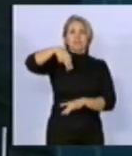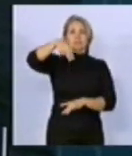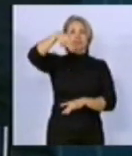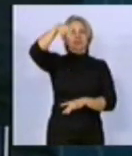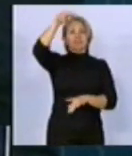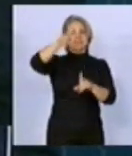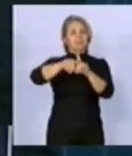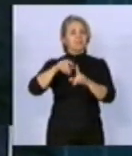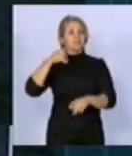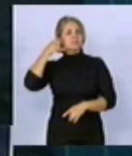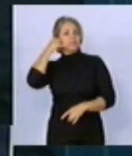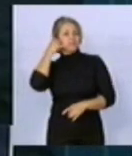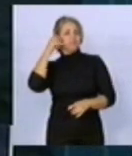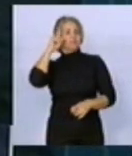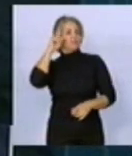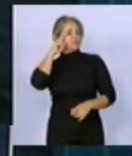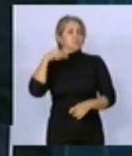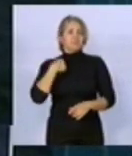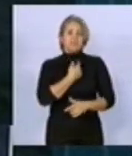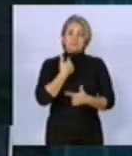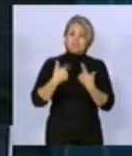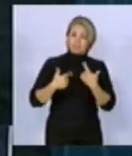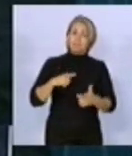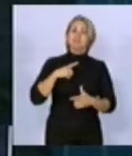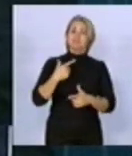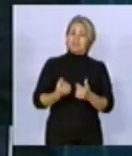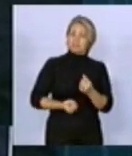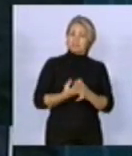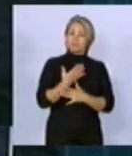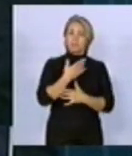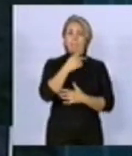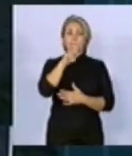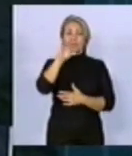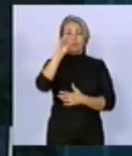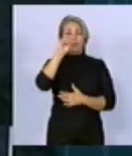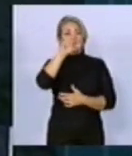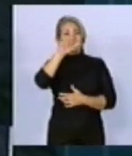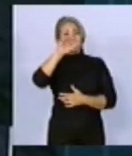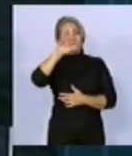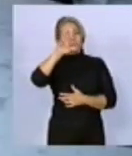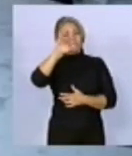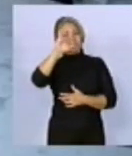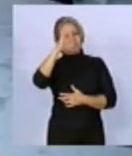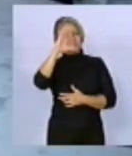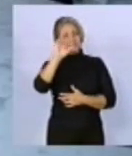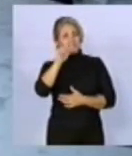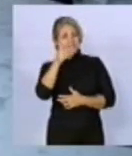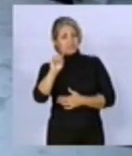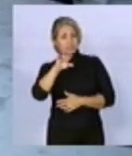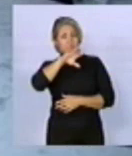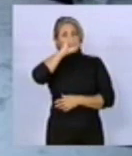então a nossa actividade que causa poluição isso é inevitável a poluição é mais intensa